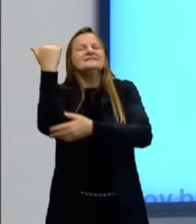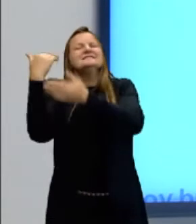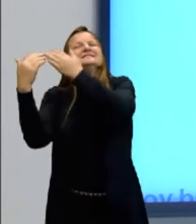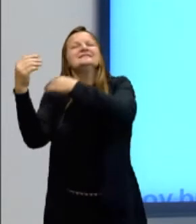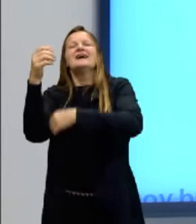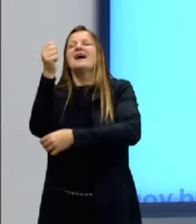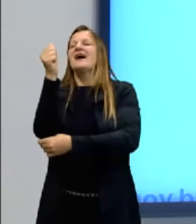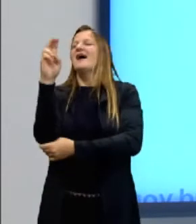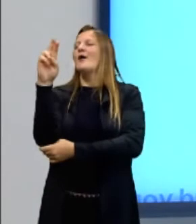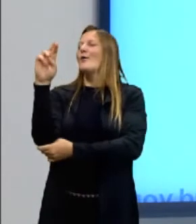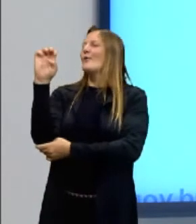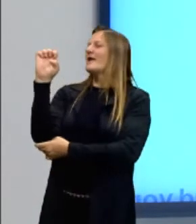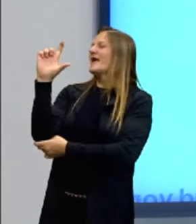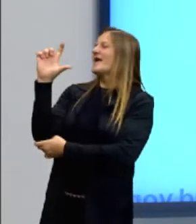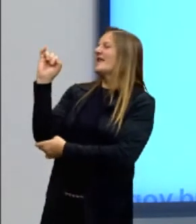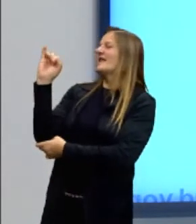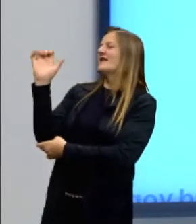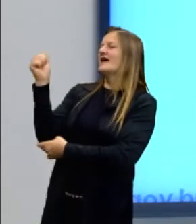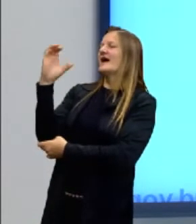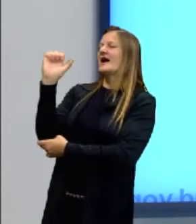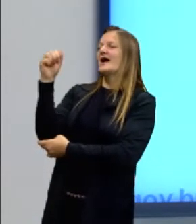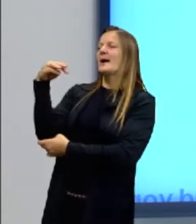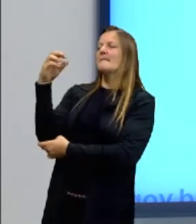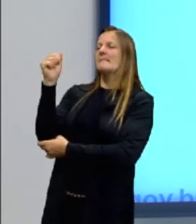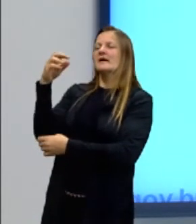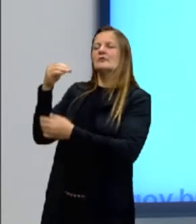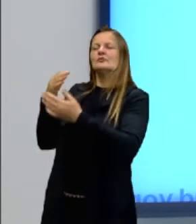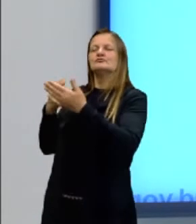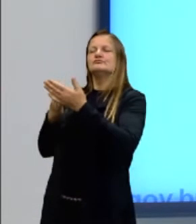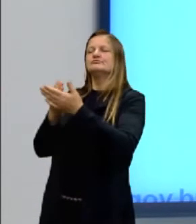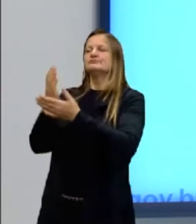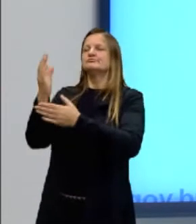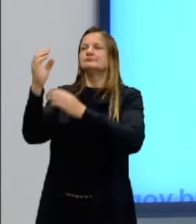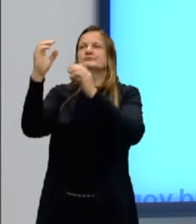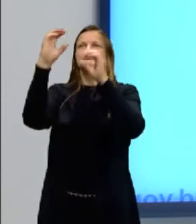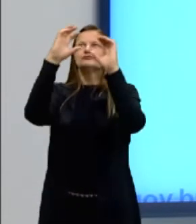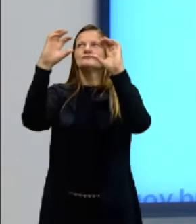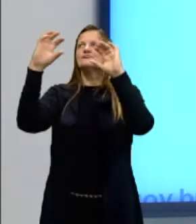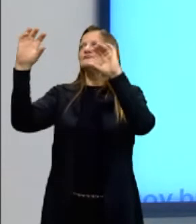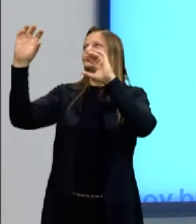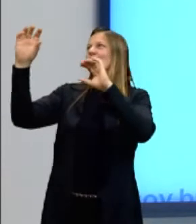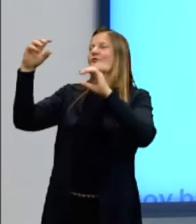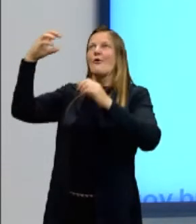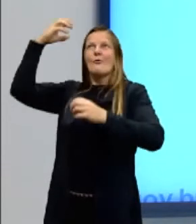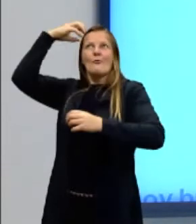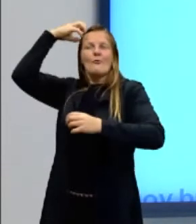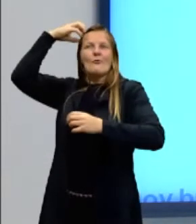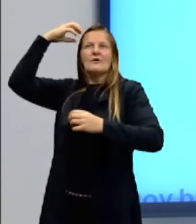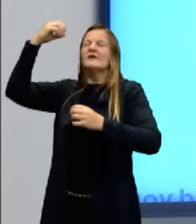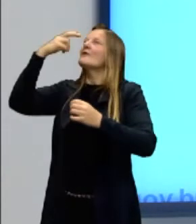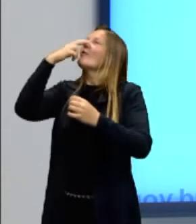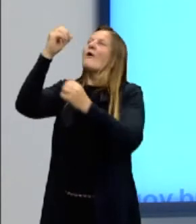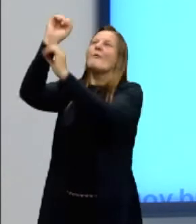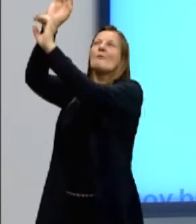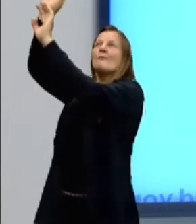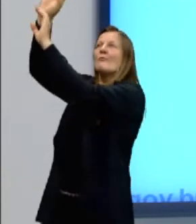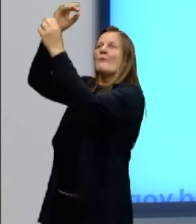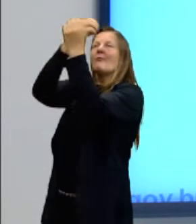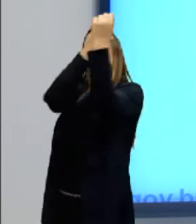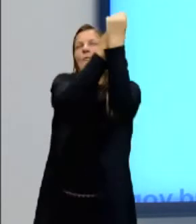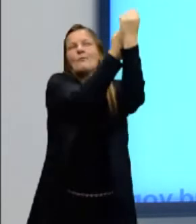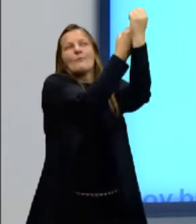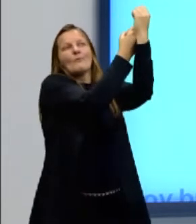Camargo que atravessou o firmamento da corte como Oi gente meteoro e apagou-se de